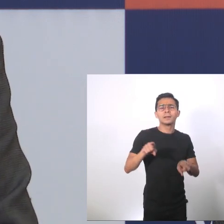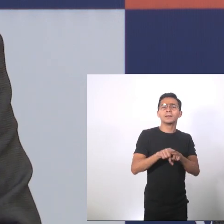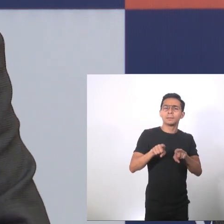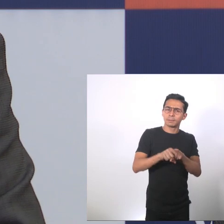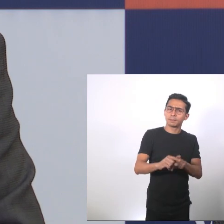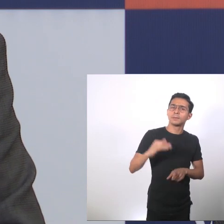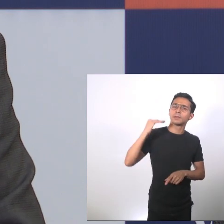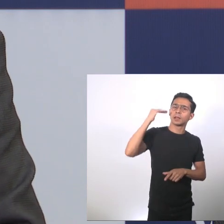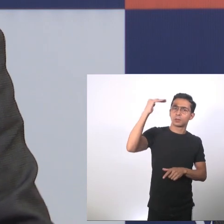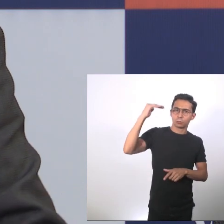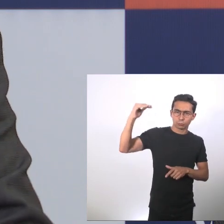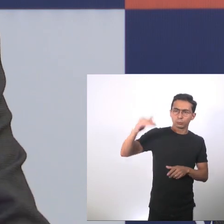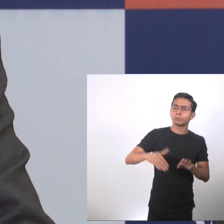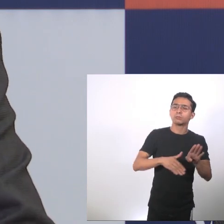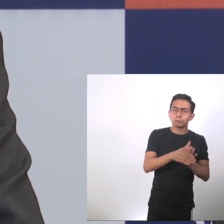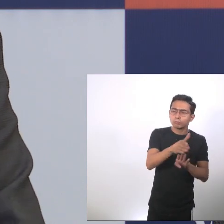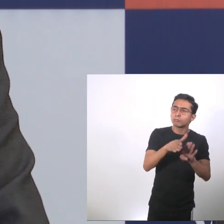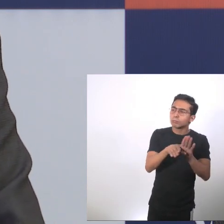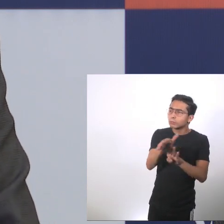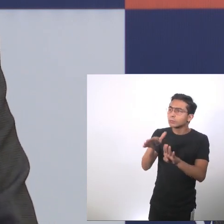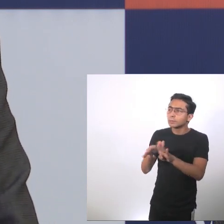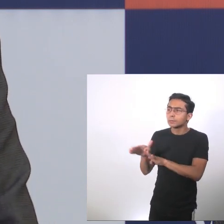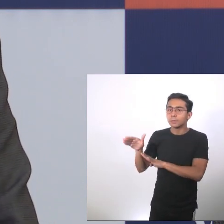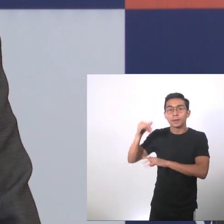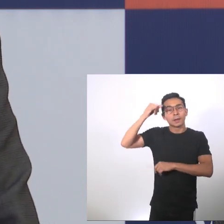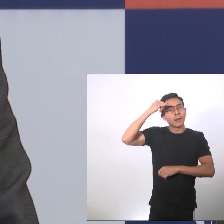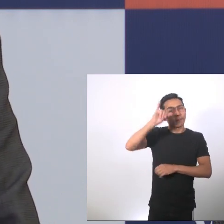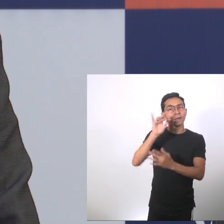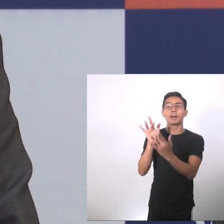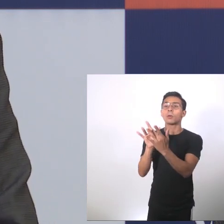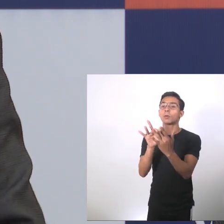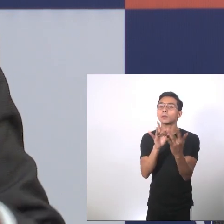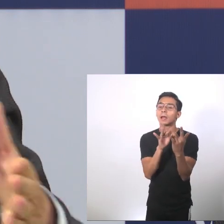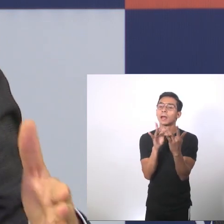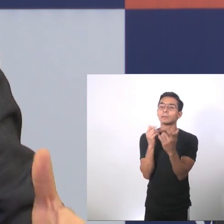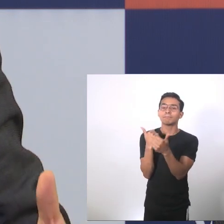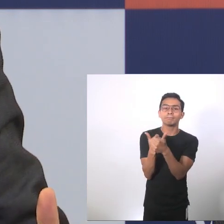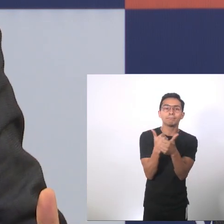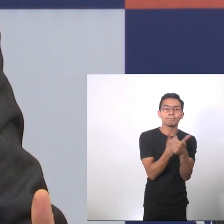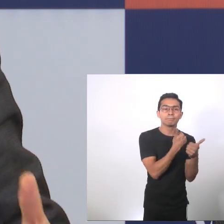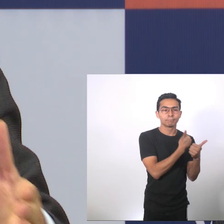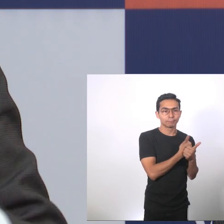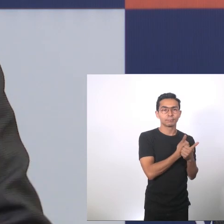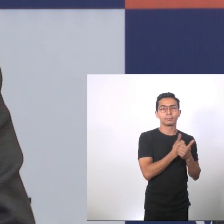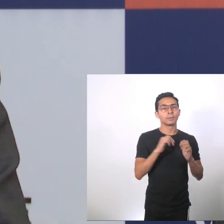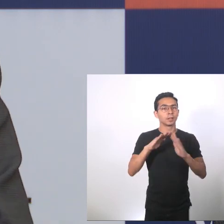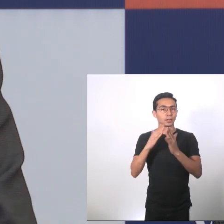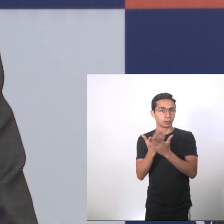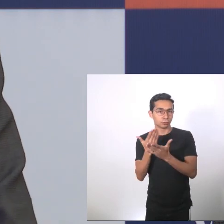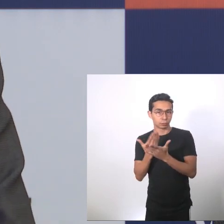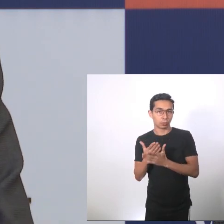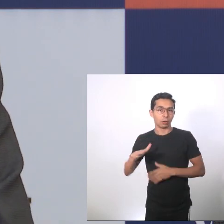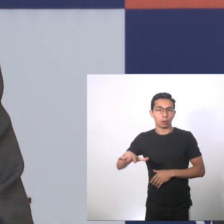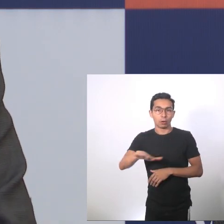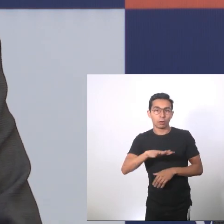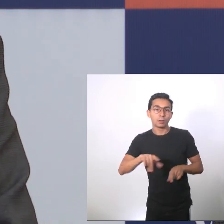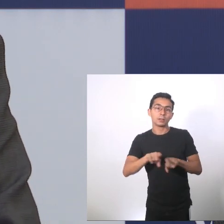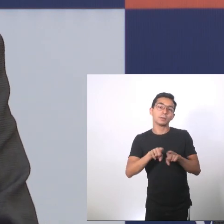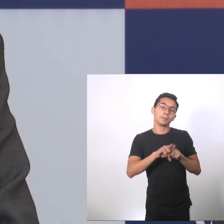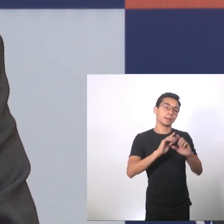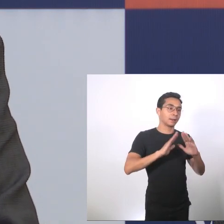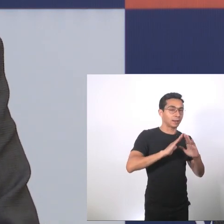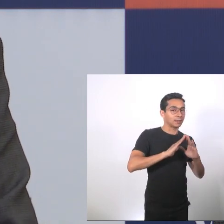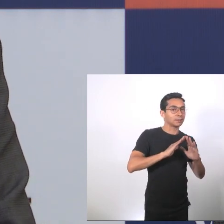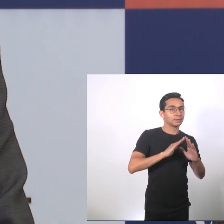educação de jovens e adultos, a evitar o contato pessoal, né? Quer seja na escola, quer seja em casa.